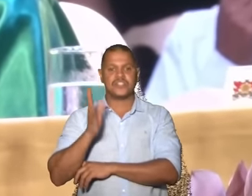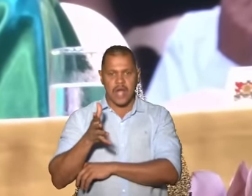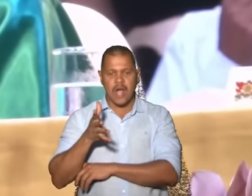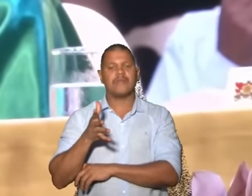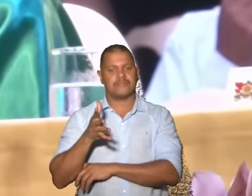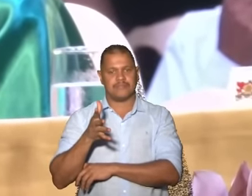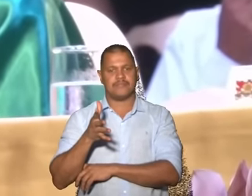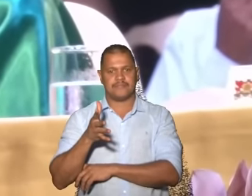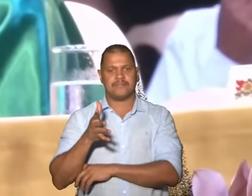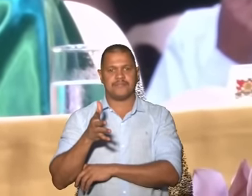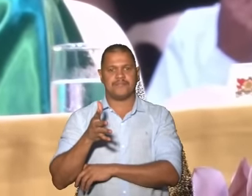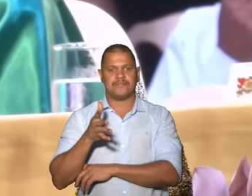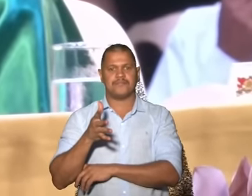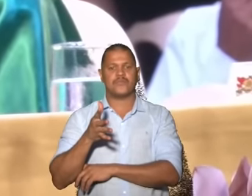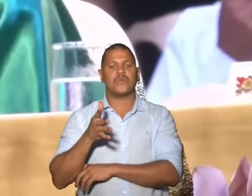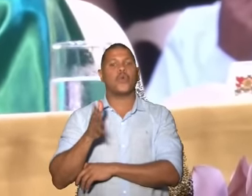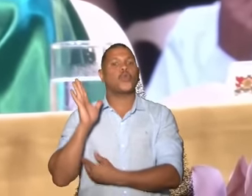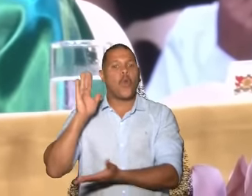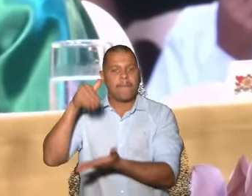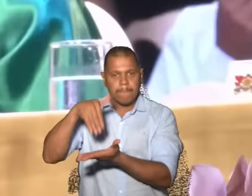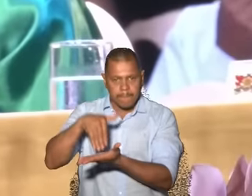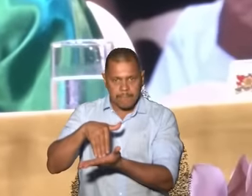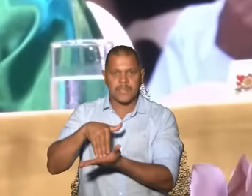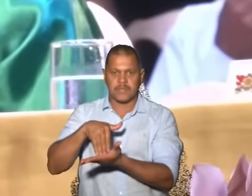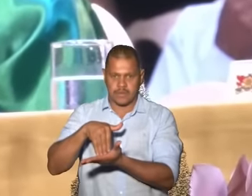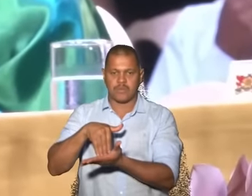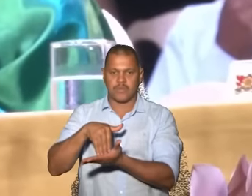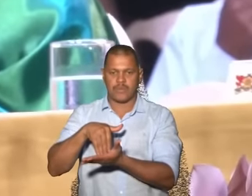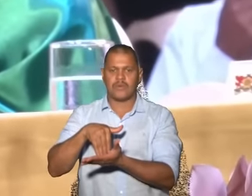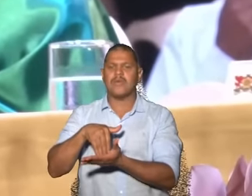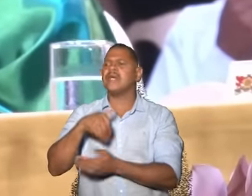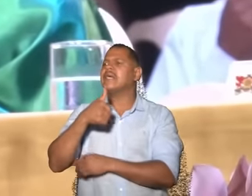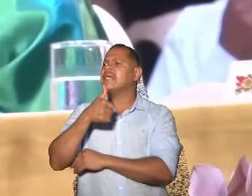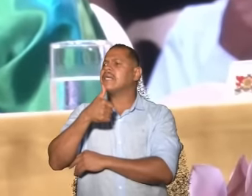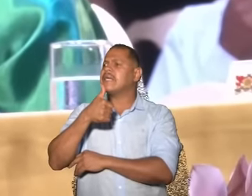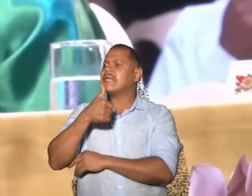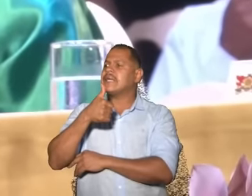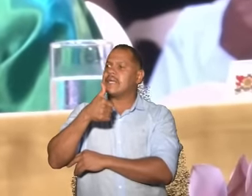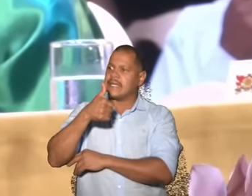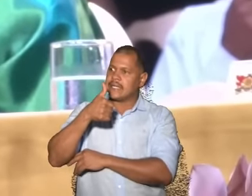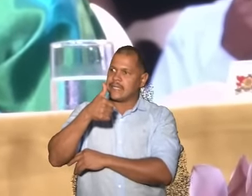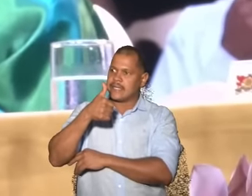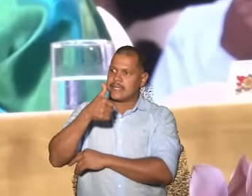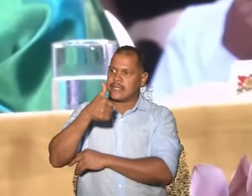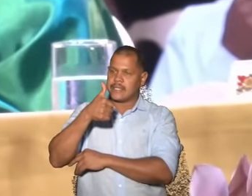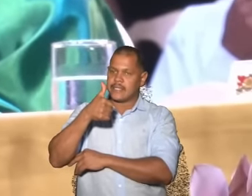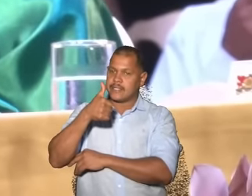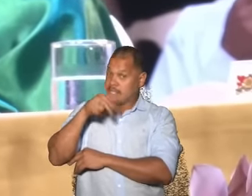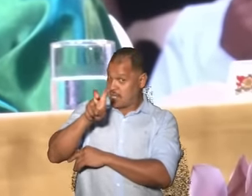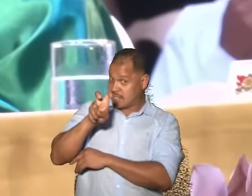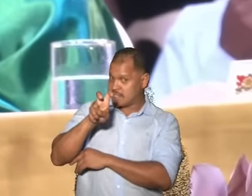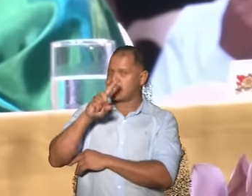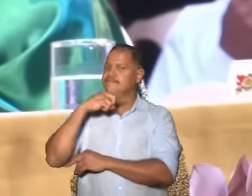em média, um mínimo de 15 créditos por período letivo,